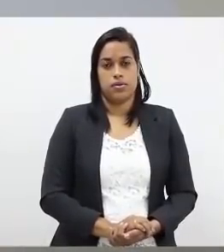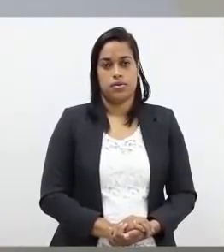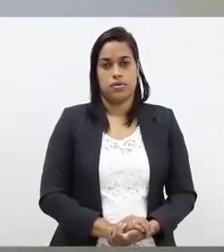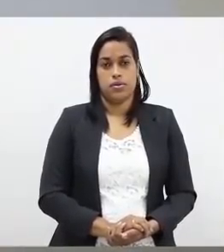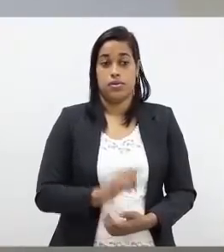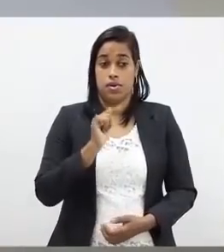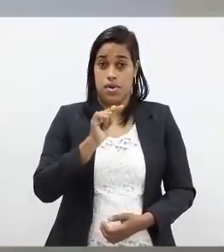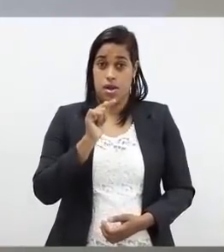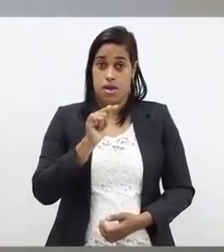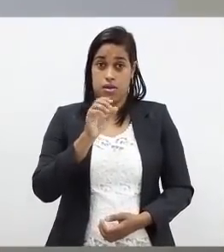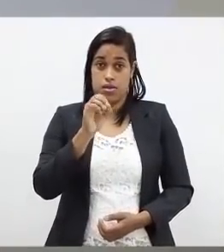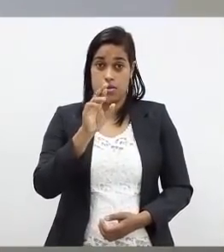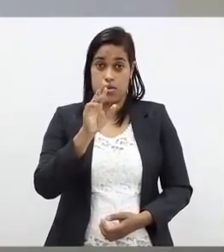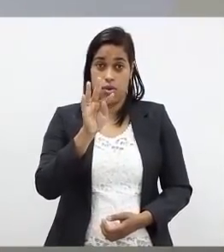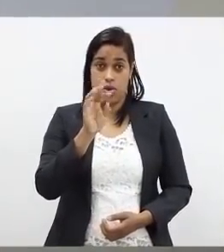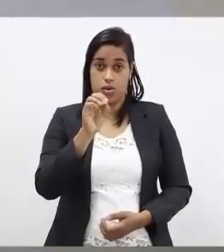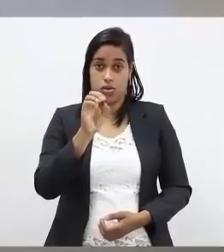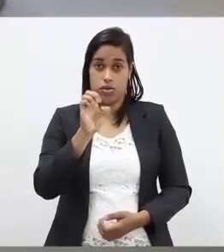na aresta do meu ortoedro.